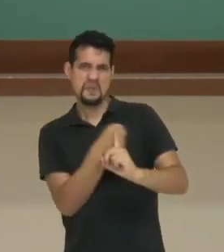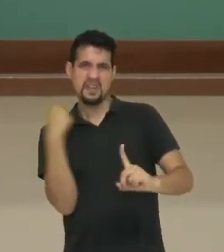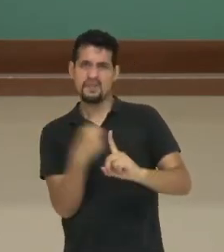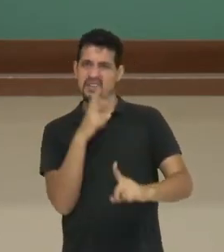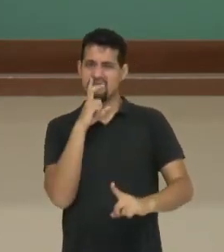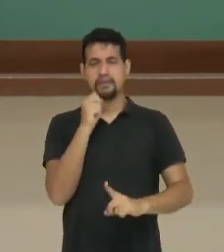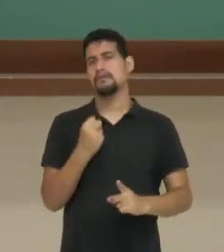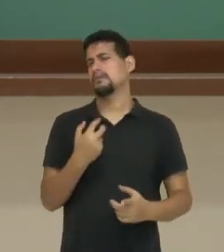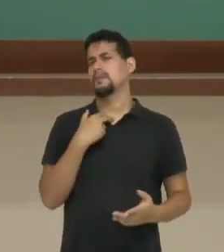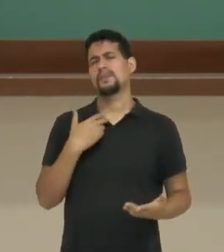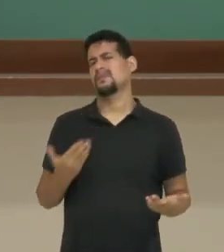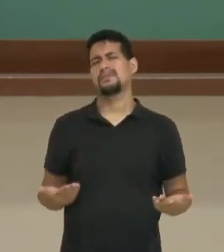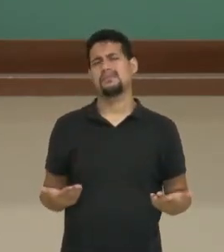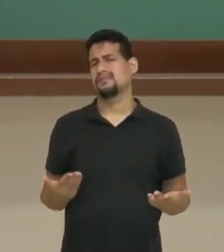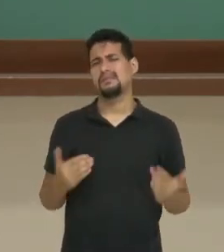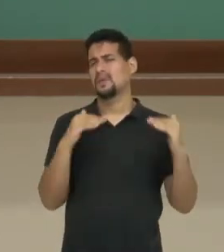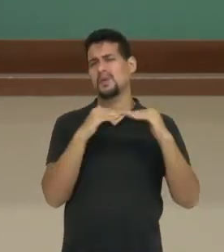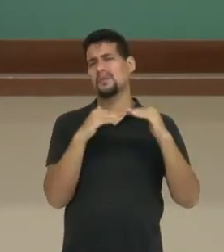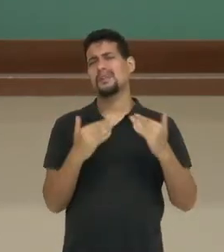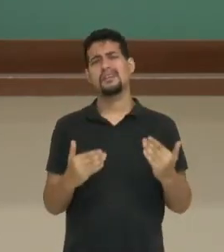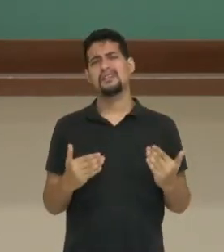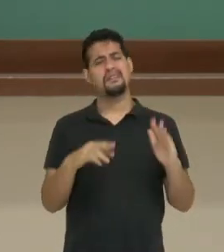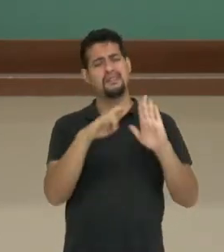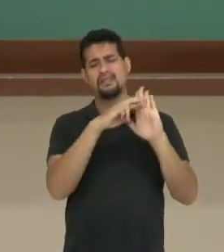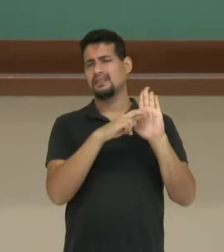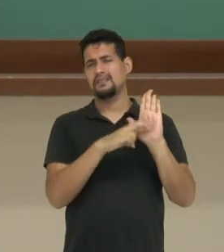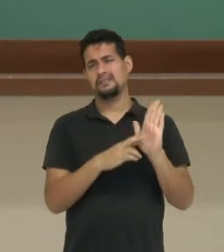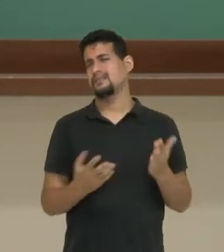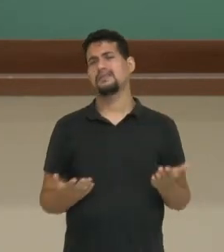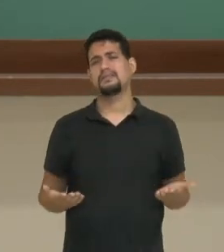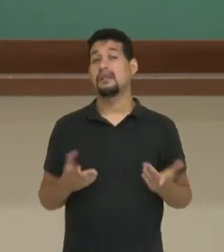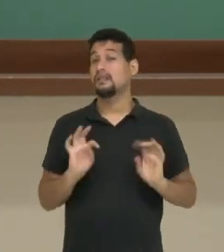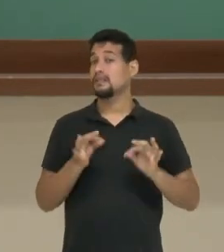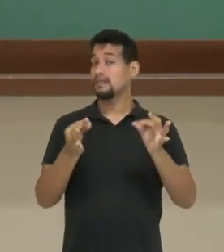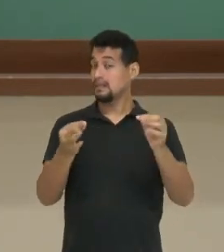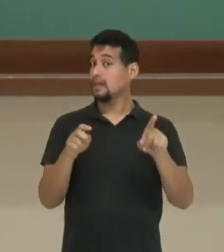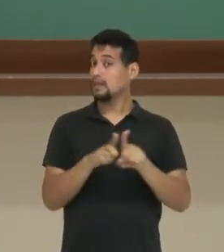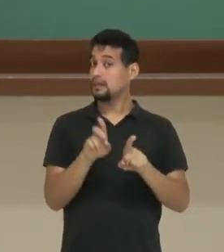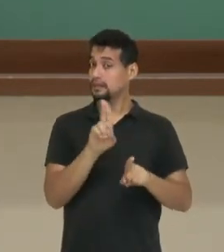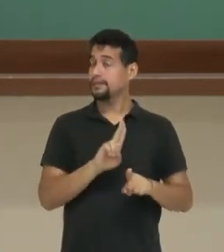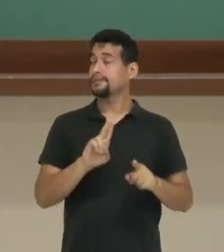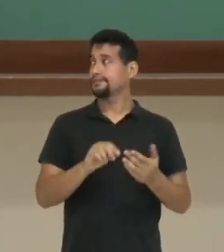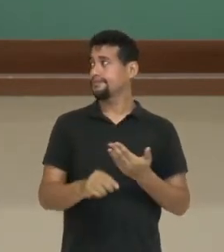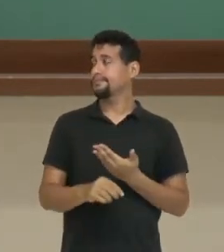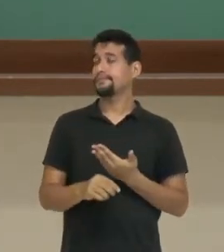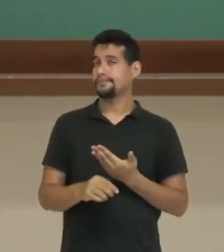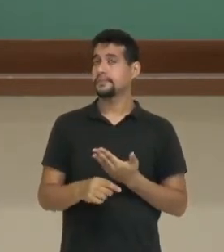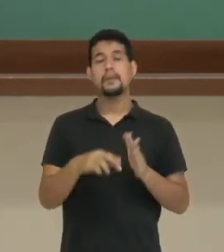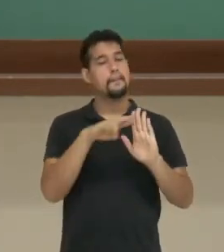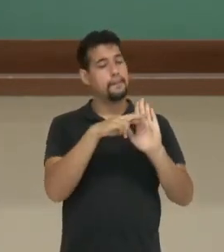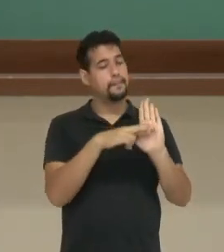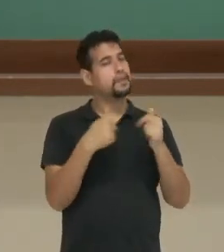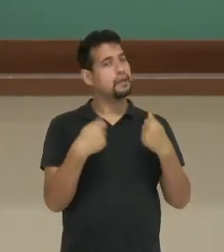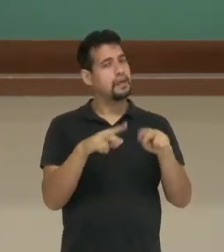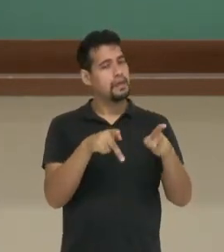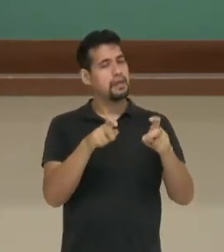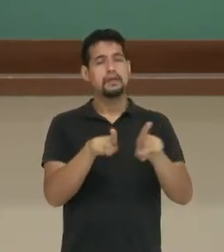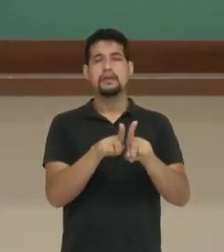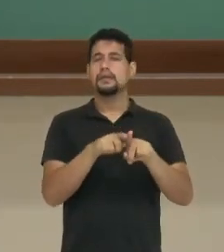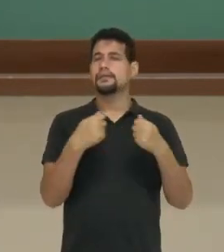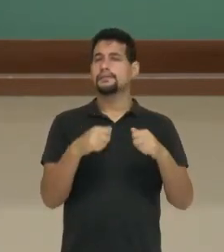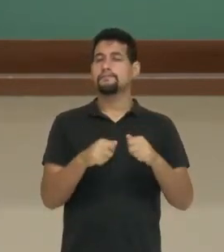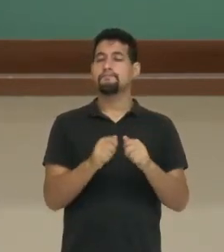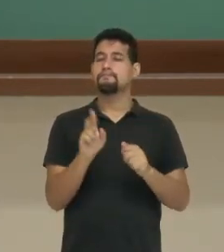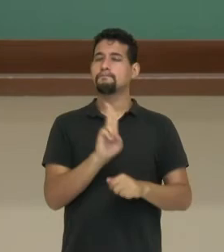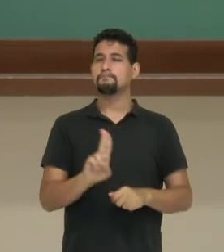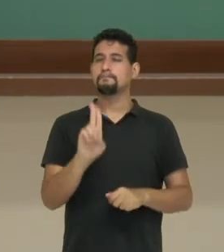adversário, né? Bater onde não é próprio da técnica do taekwondo, né? Então, essa observação precisa ser